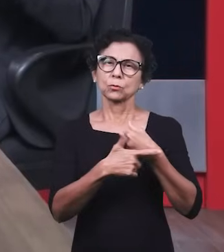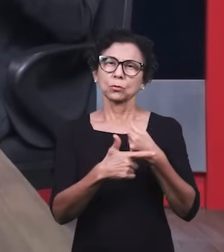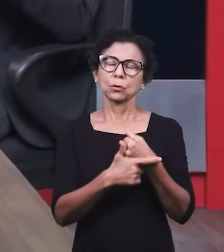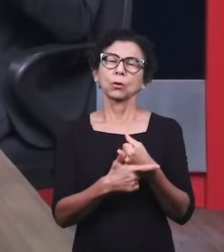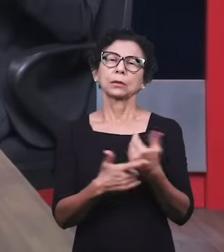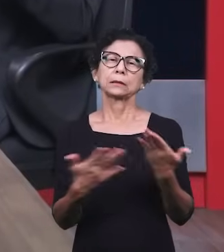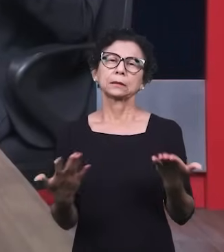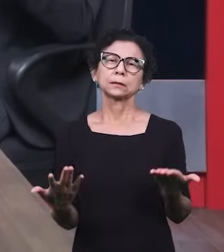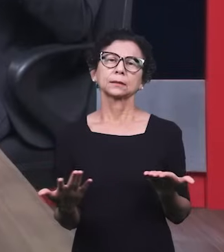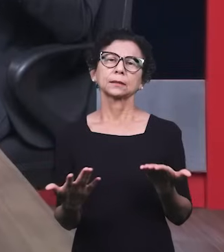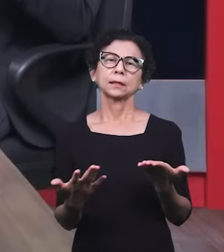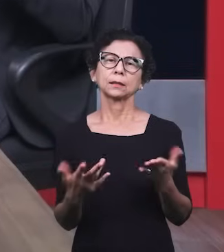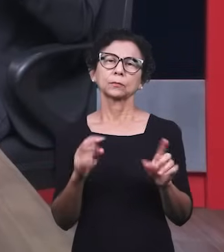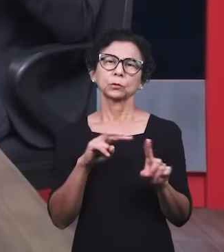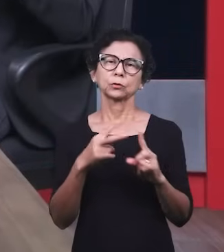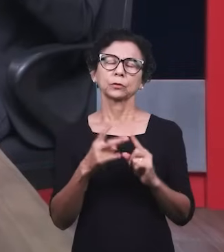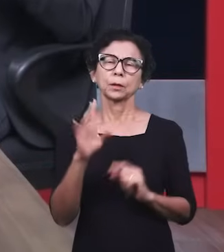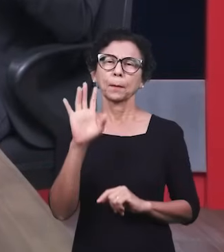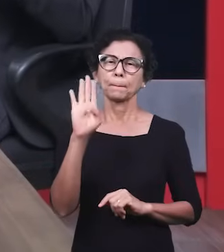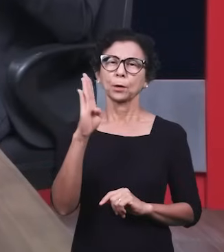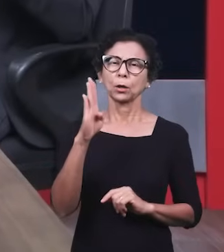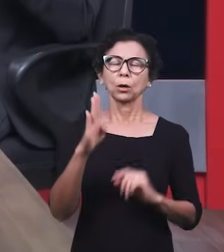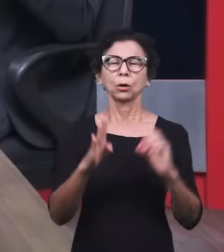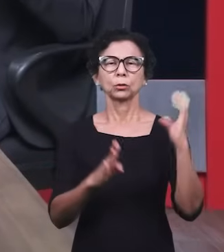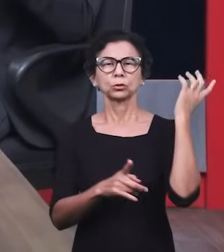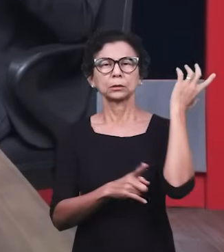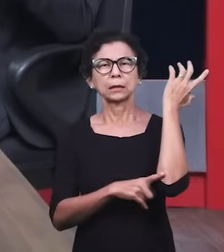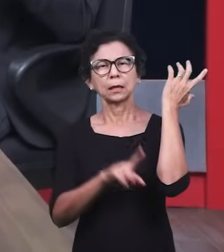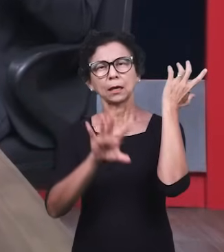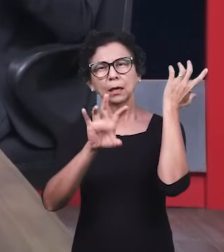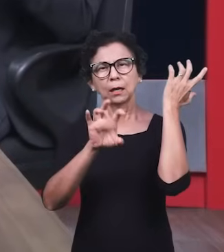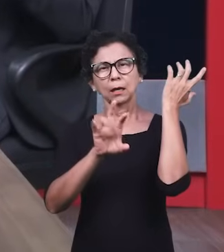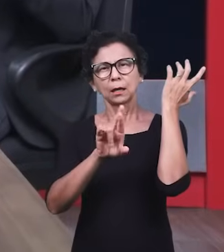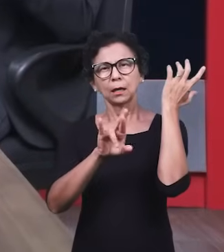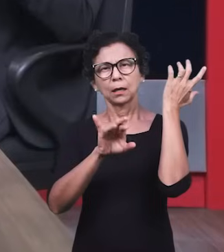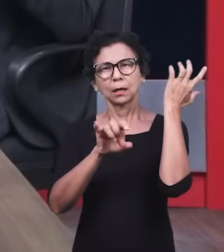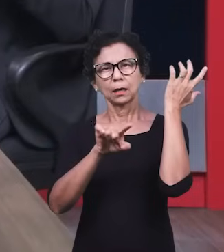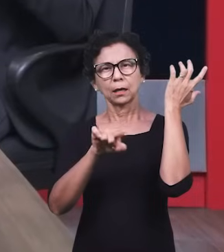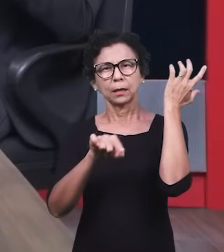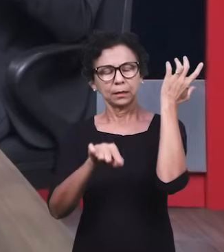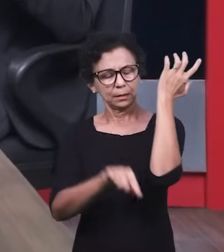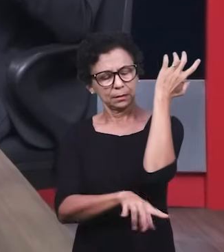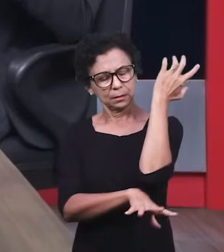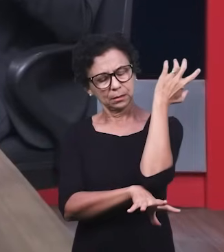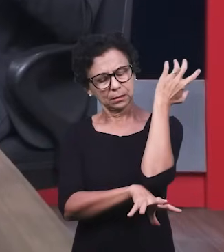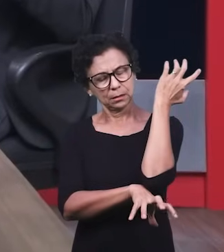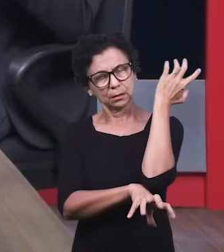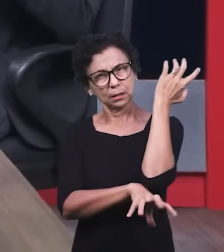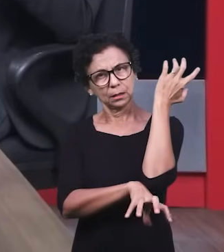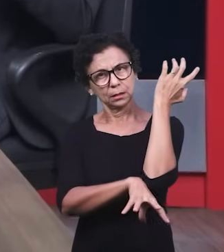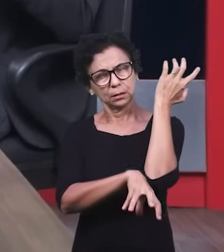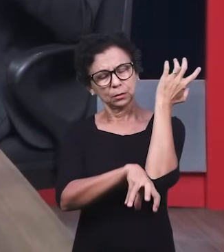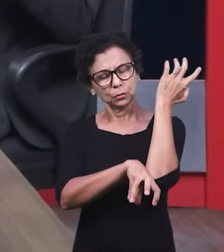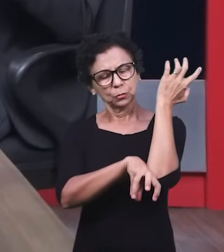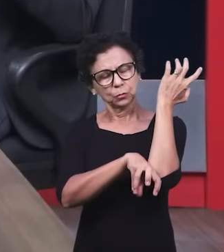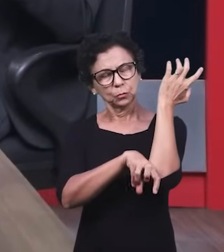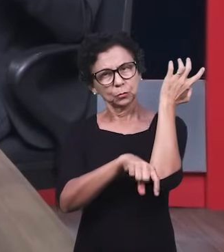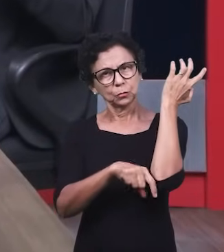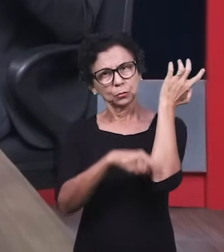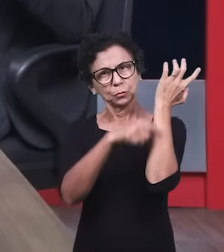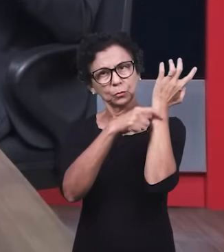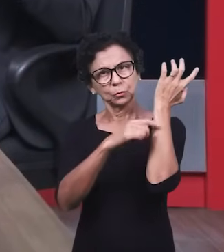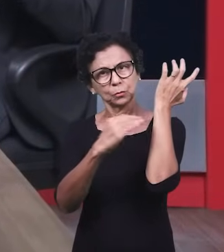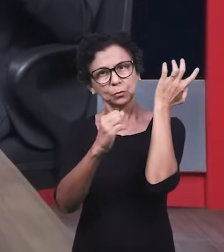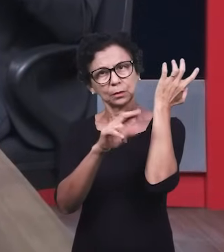eh das raízes do do caule eh das Folhas a gente vai observar também na palavra